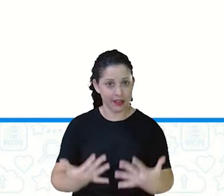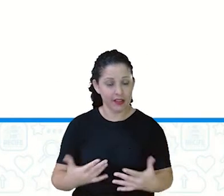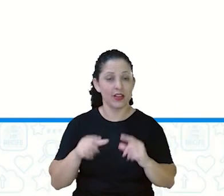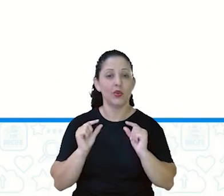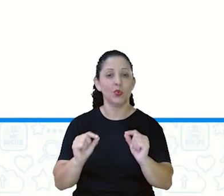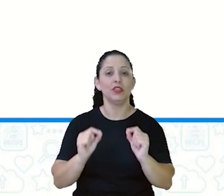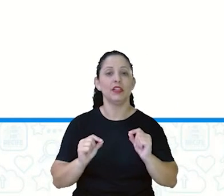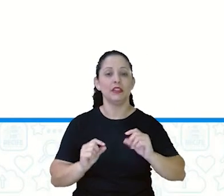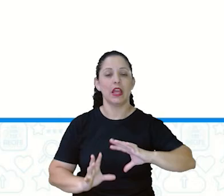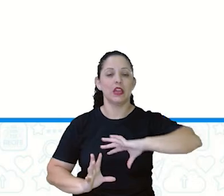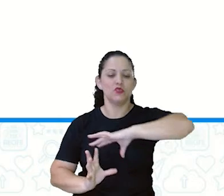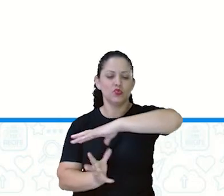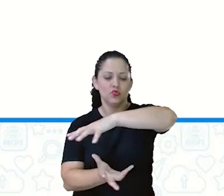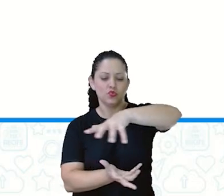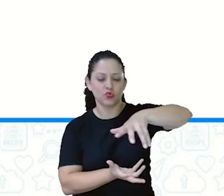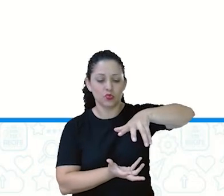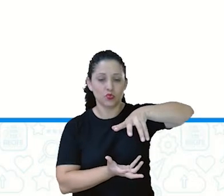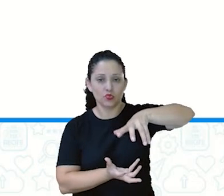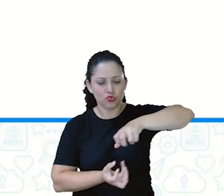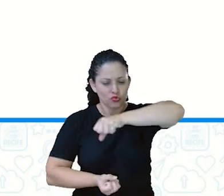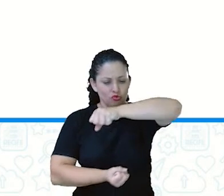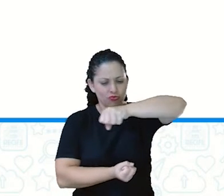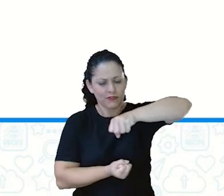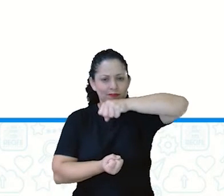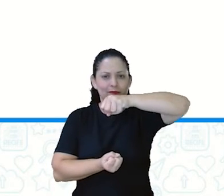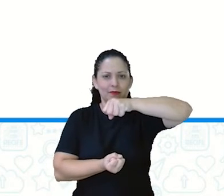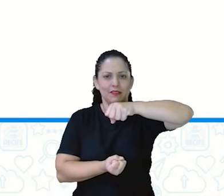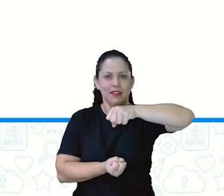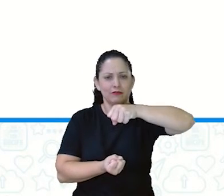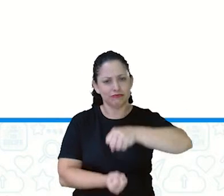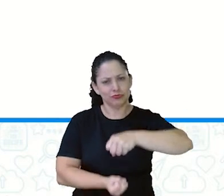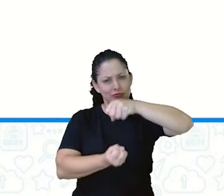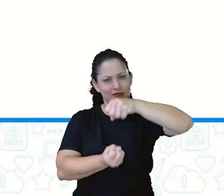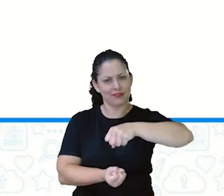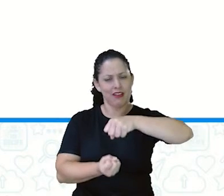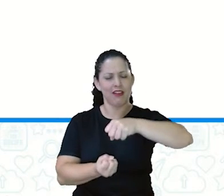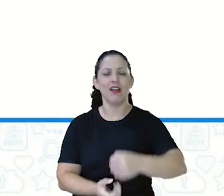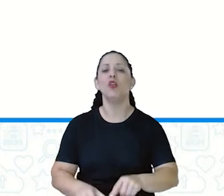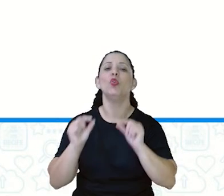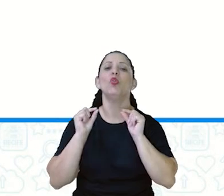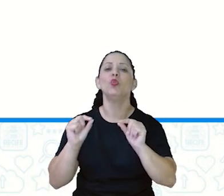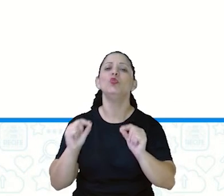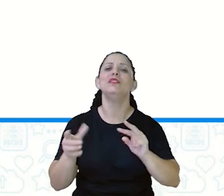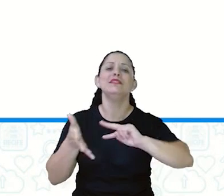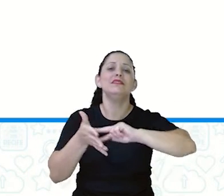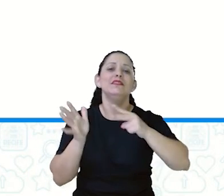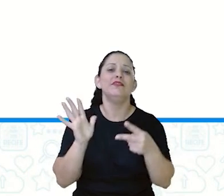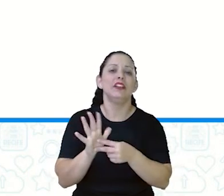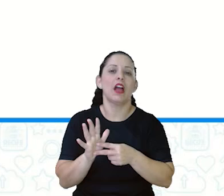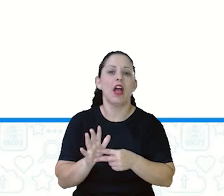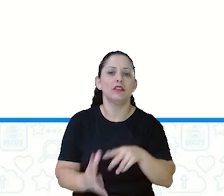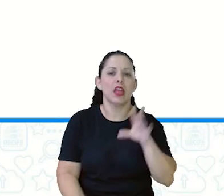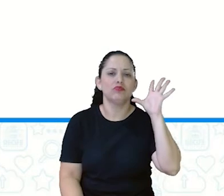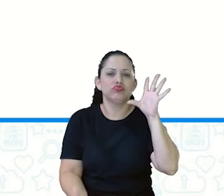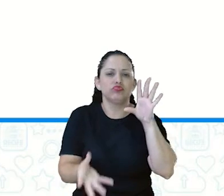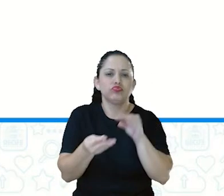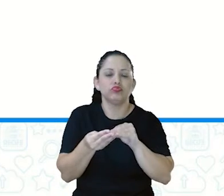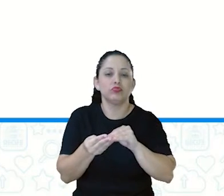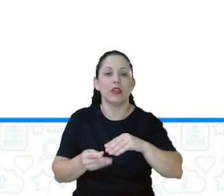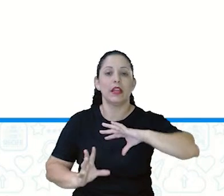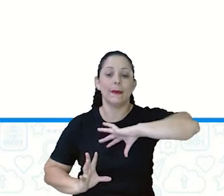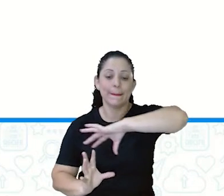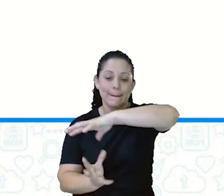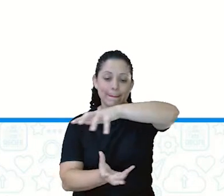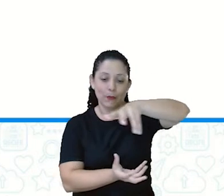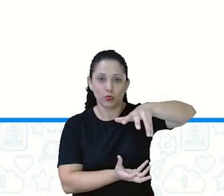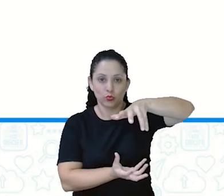a sustentabilidade. Mas o que seria essa sustentabilidade? Em termos práticos, sustentabilidade